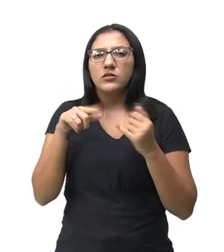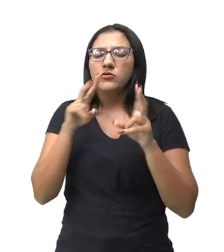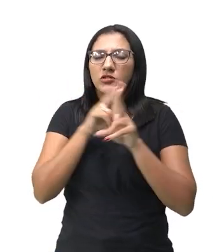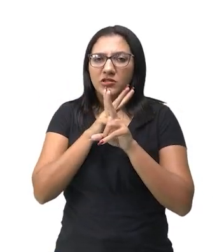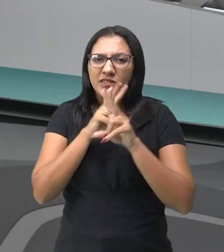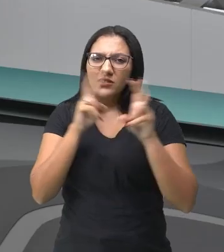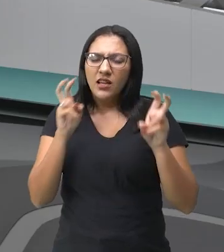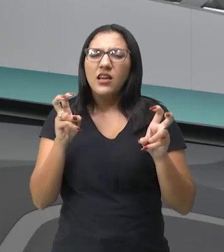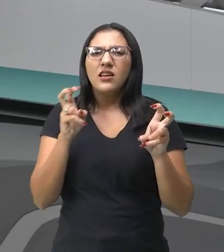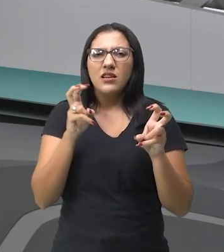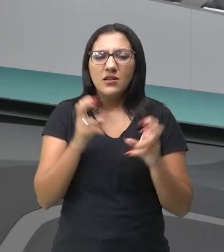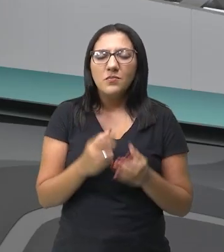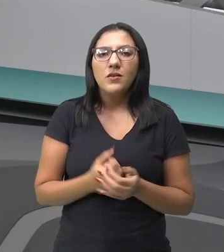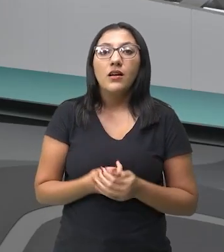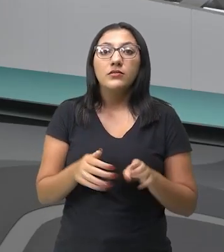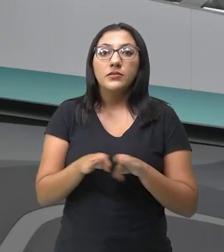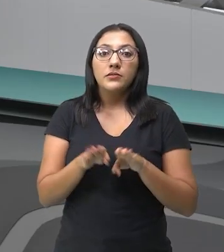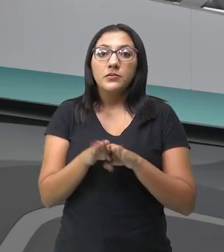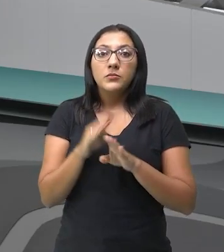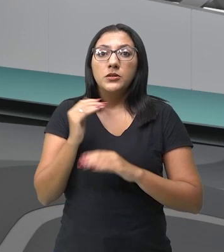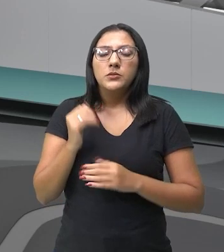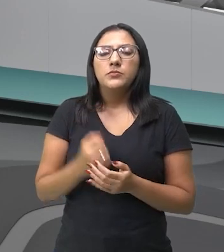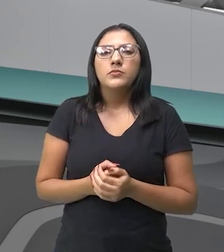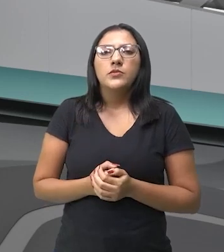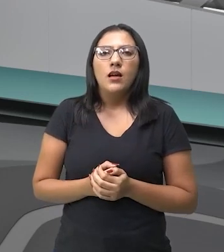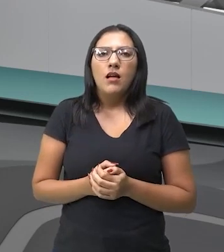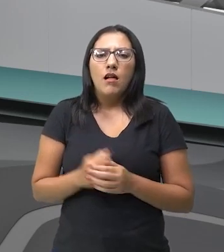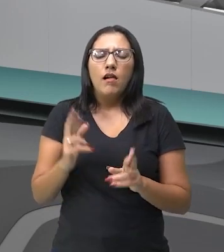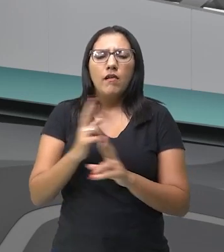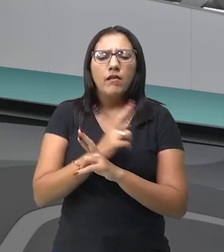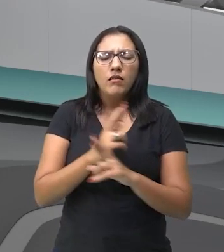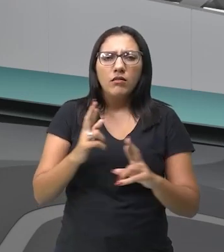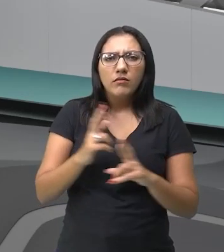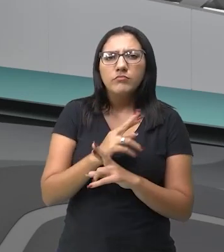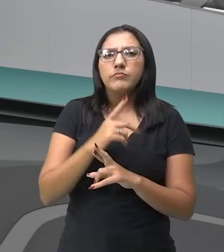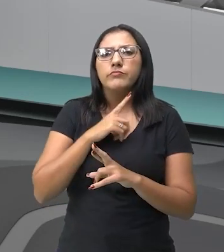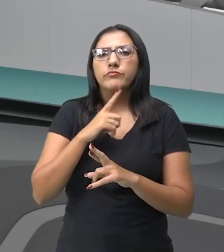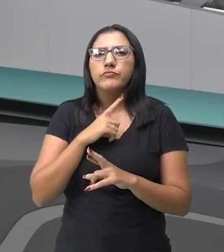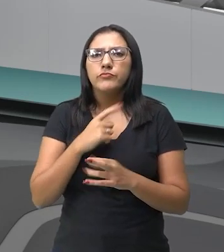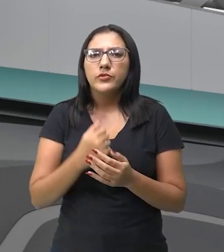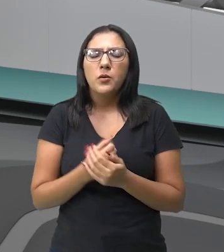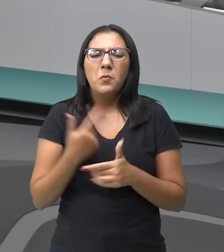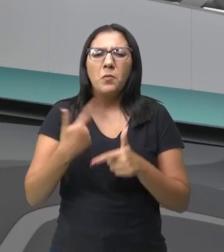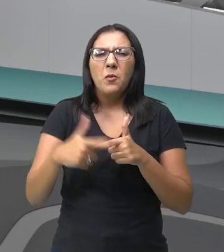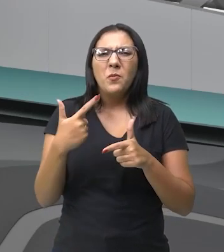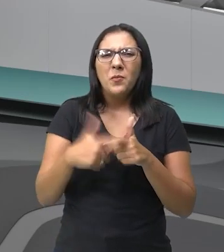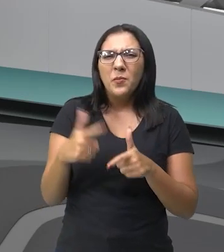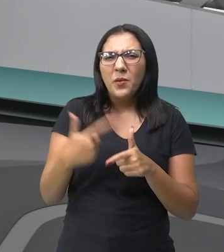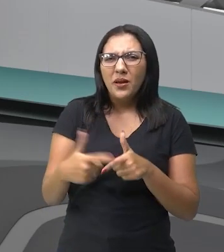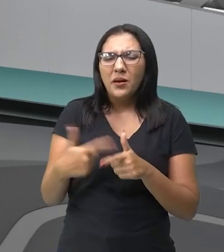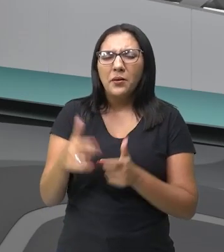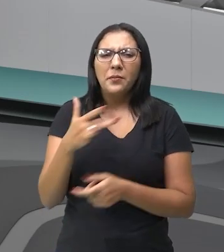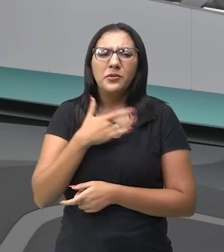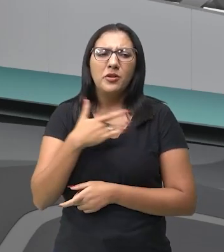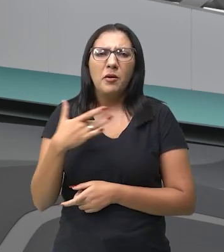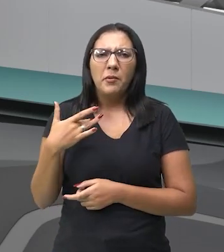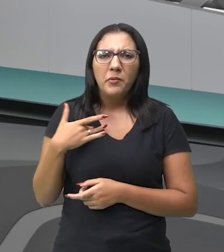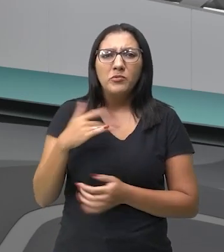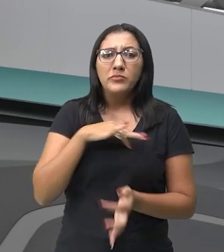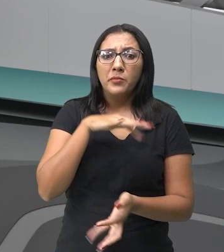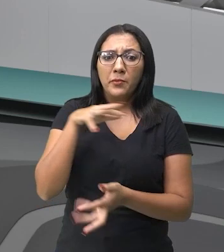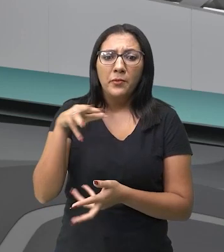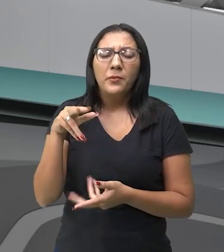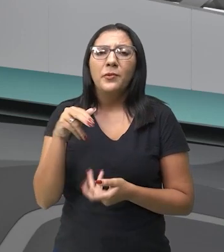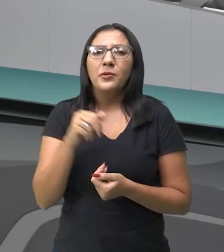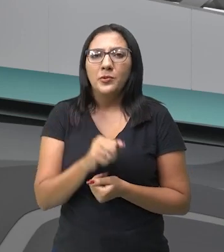mundo, os malefícios e tudo mais, e tudo isso organizado com questões verbais,